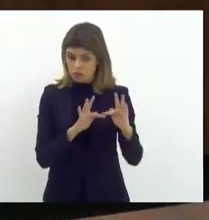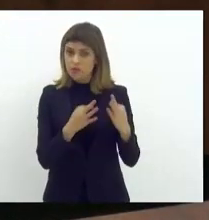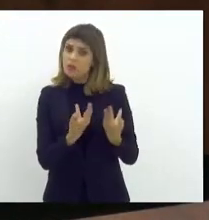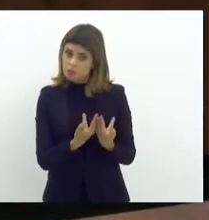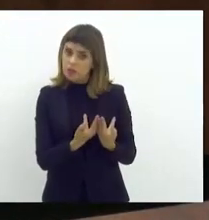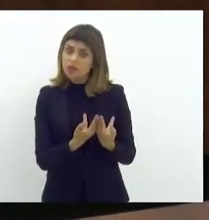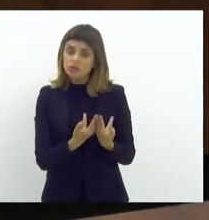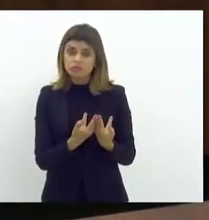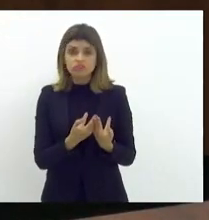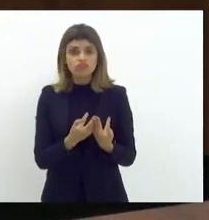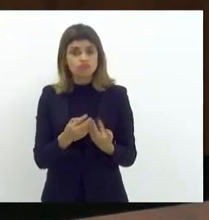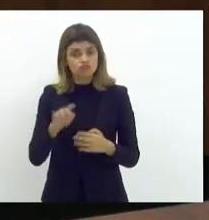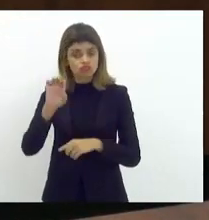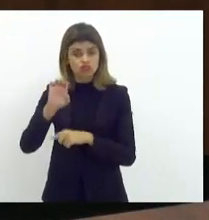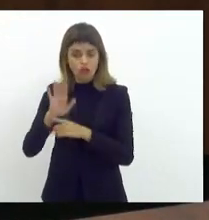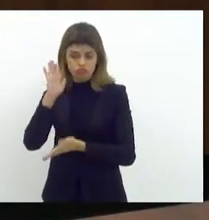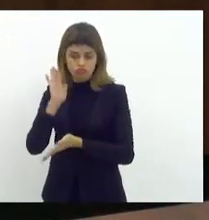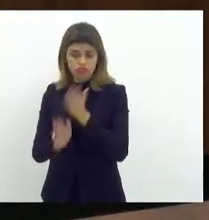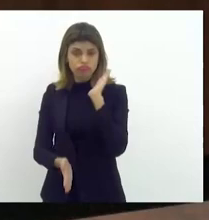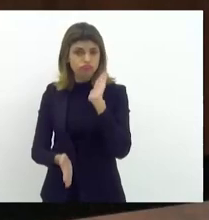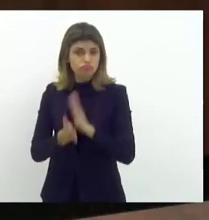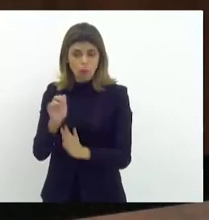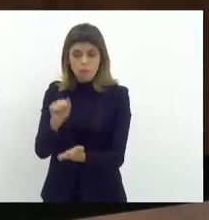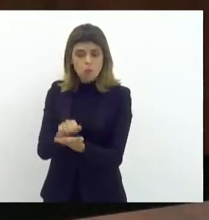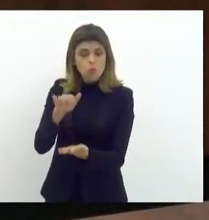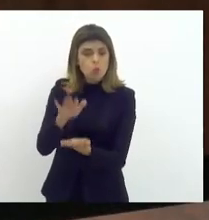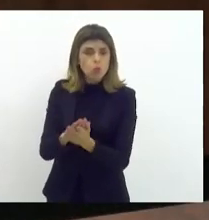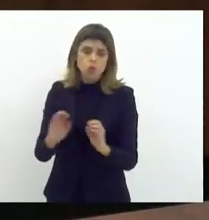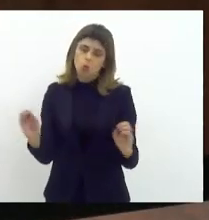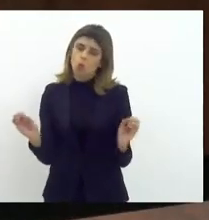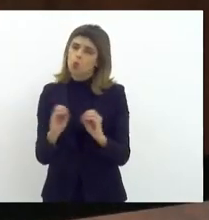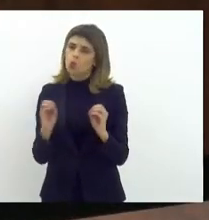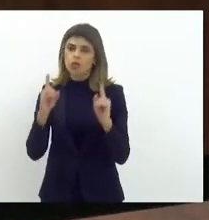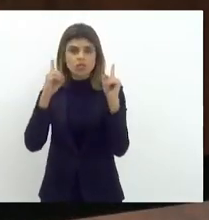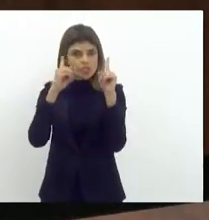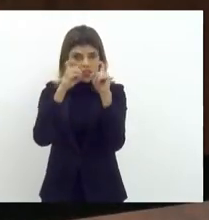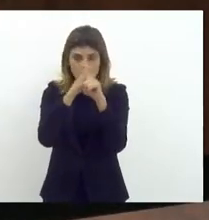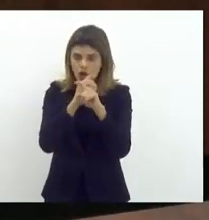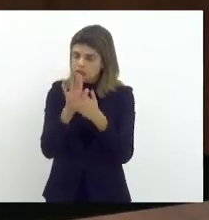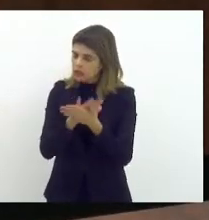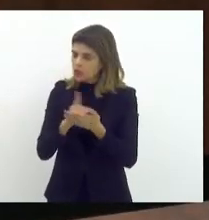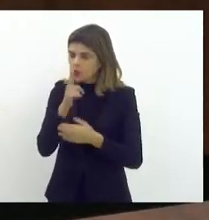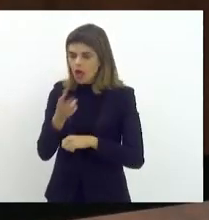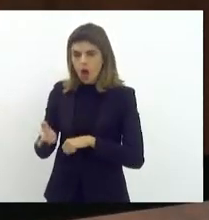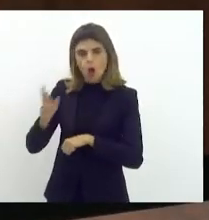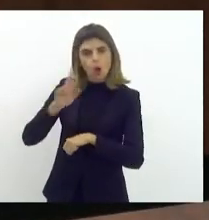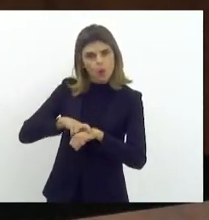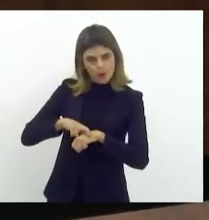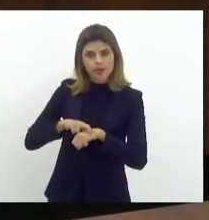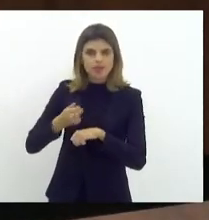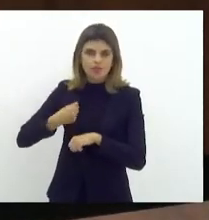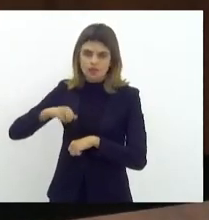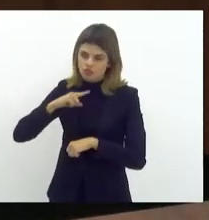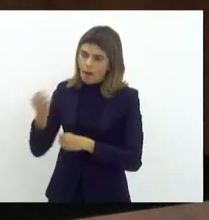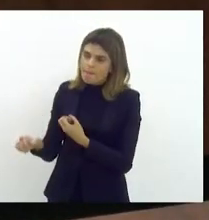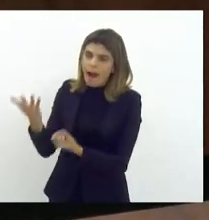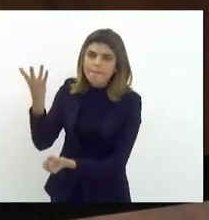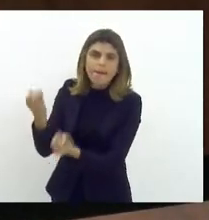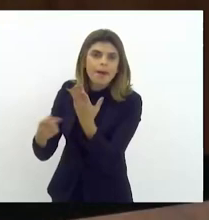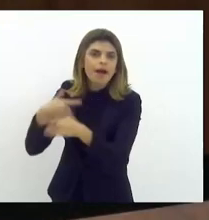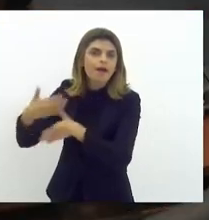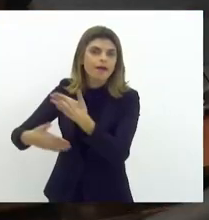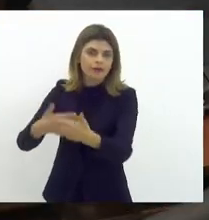o estado não vai ser multado ou não vai ter dificuldades com regime de recuperação fiscal diante de todos que já Tem surgido Obrigado